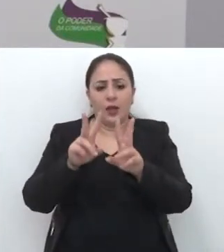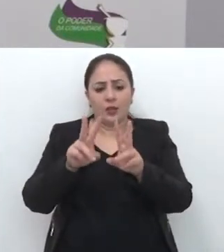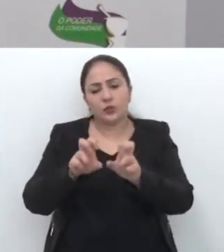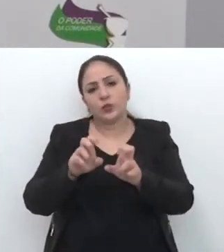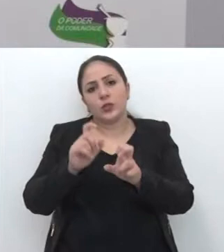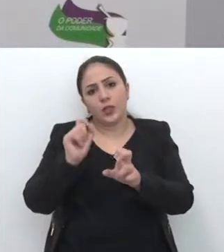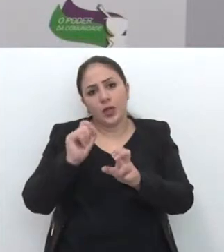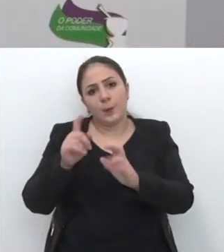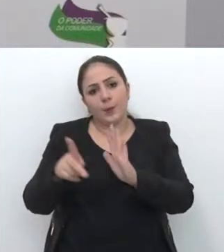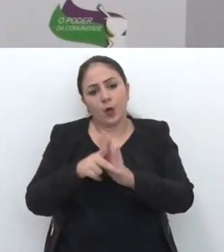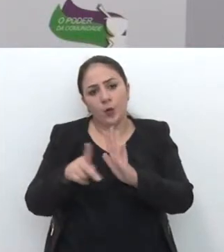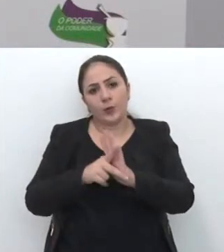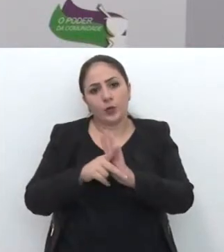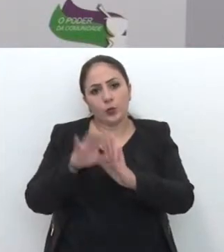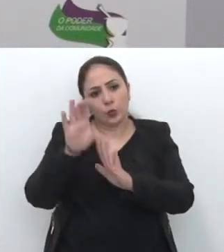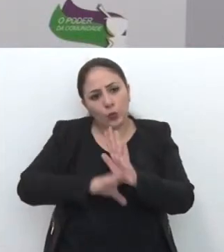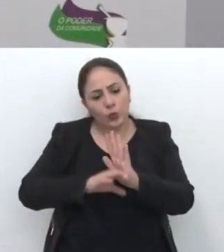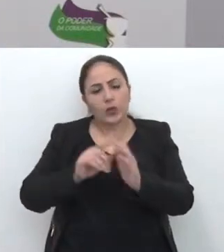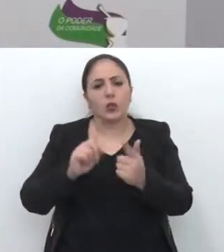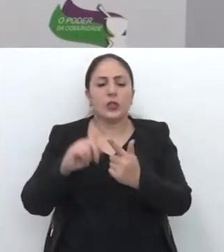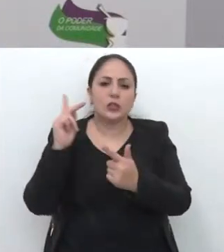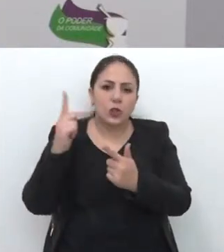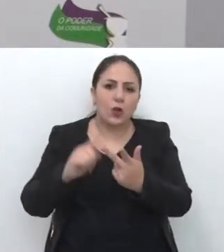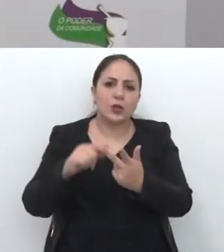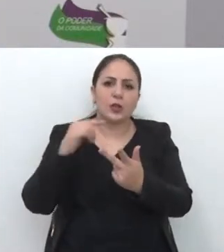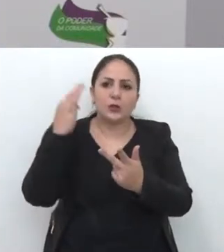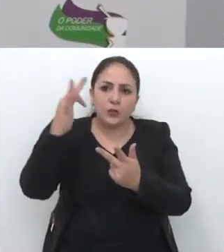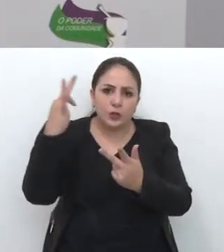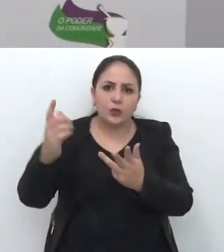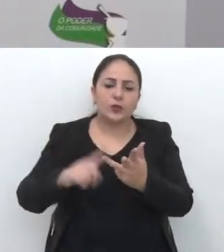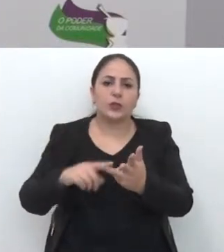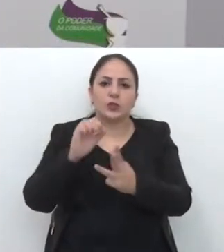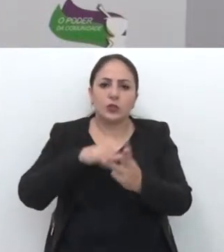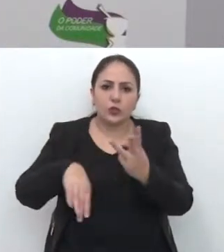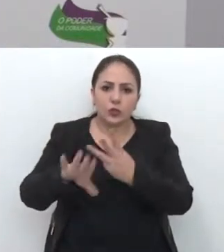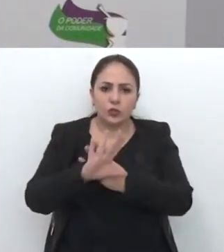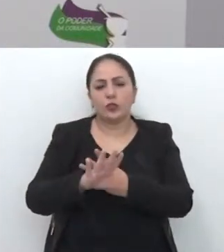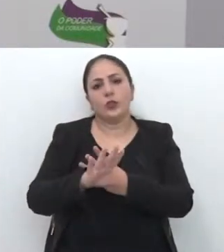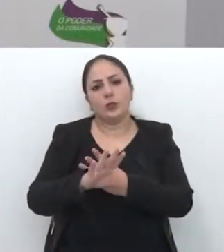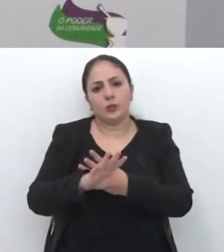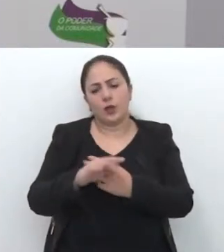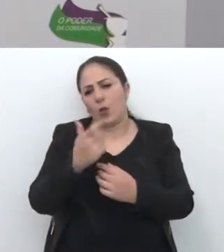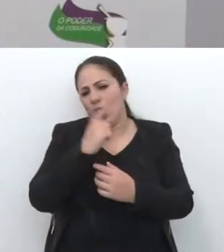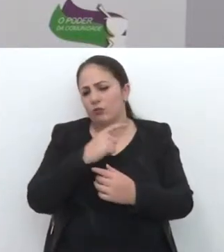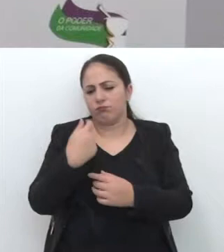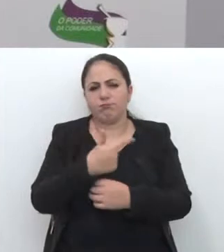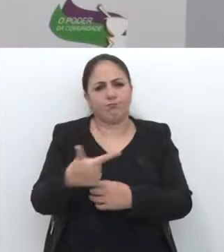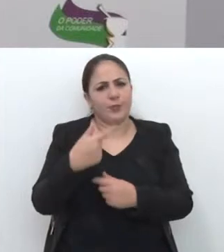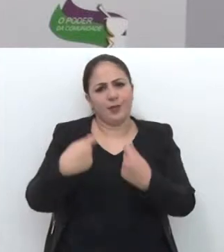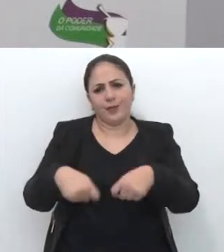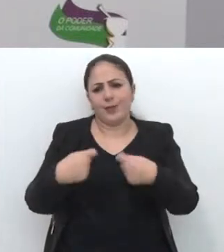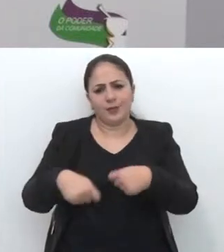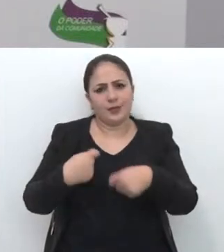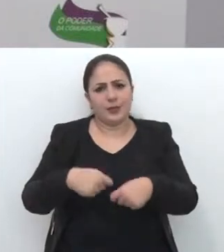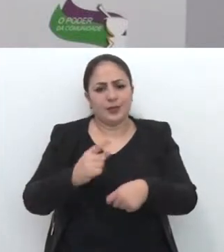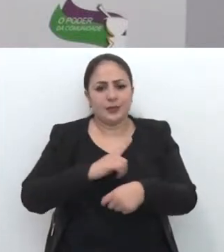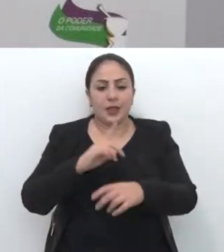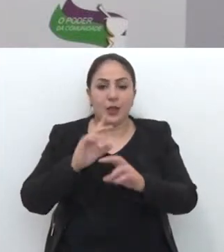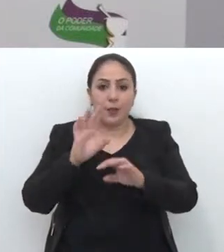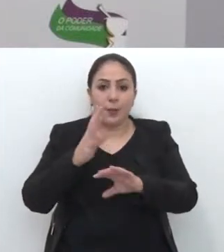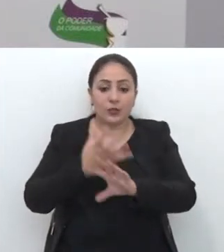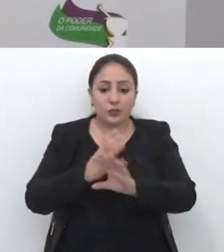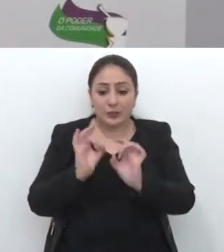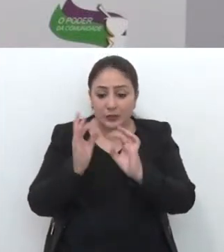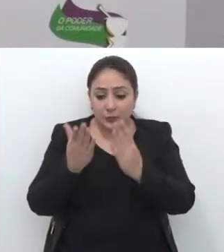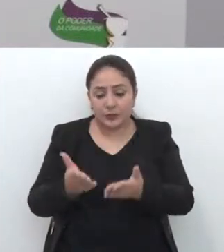tratados em matérias que são da grade curricular comum, como história, sociologia, filosofia. Então, eu não vejo a necessidade de